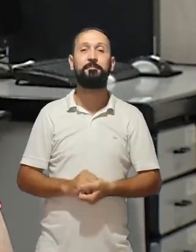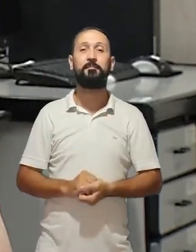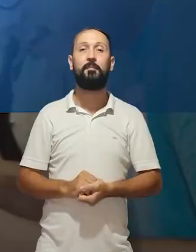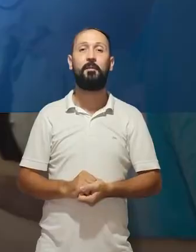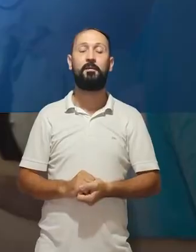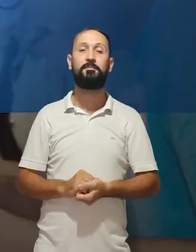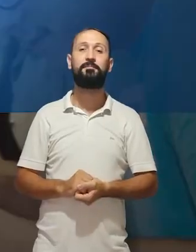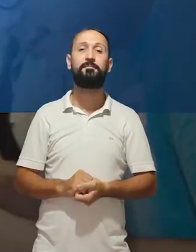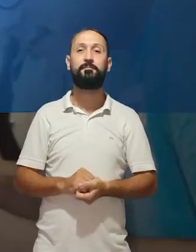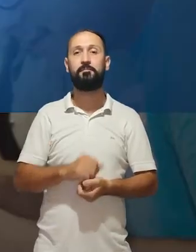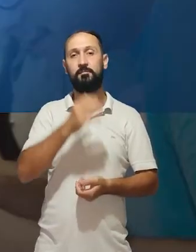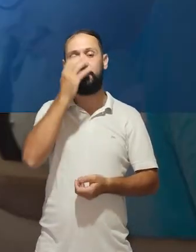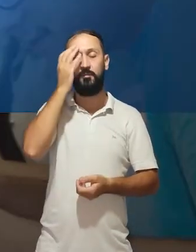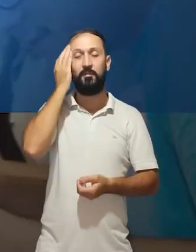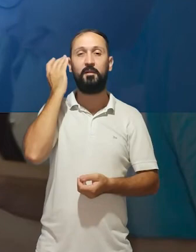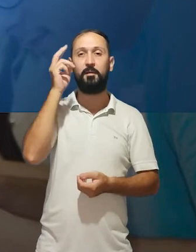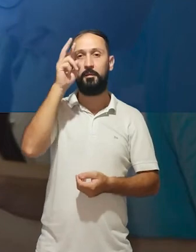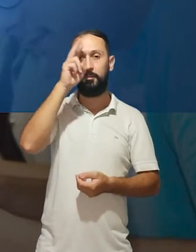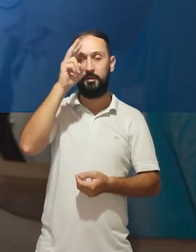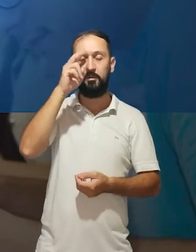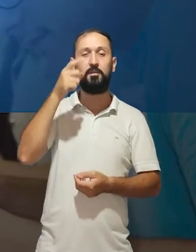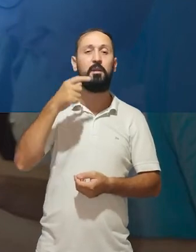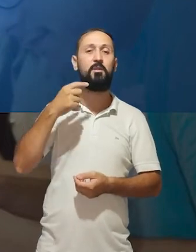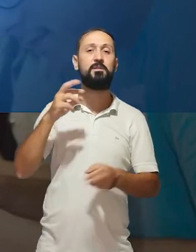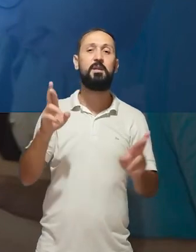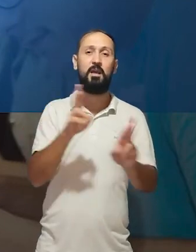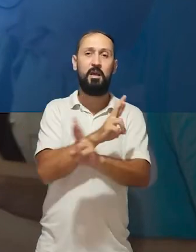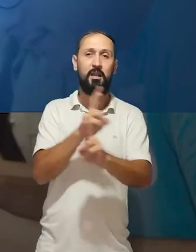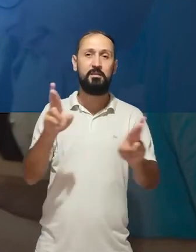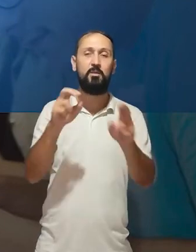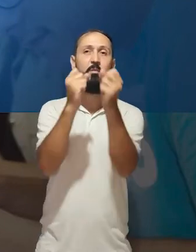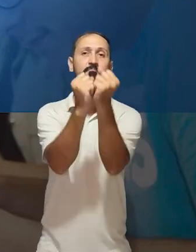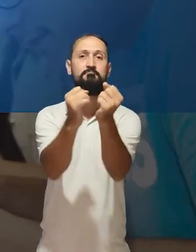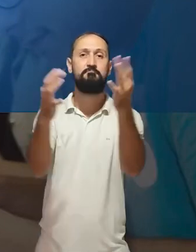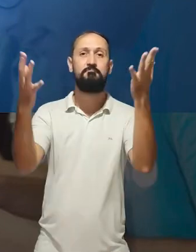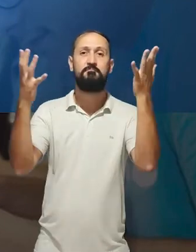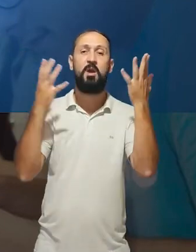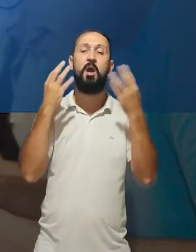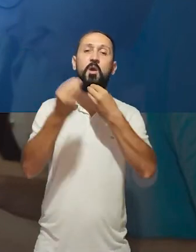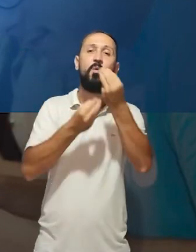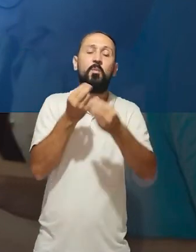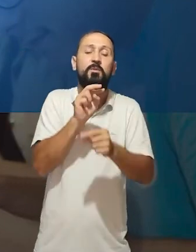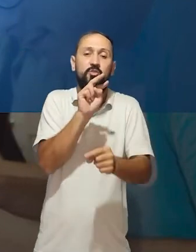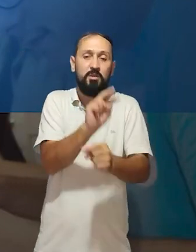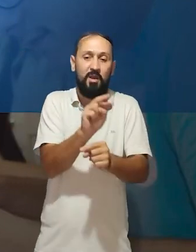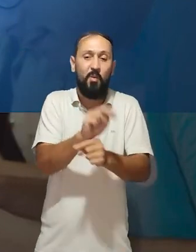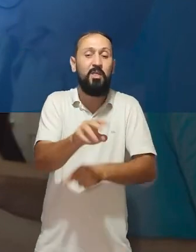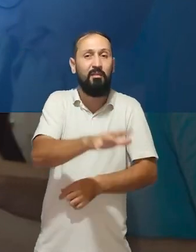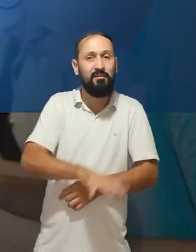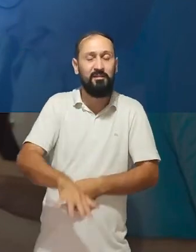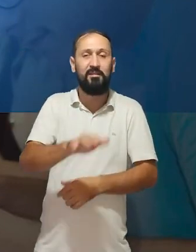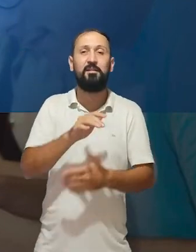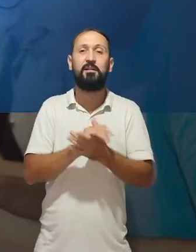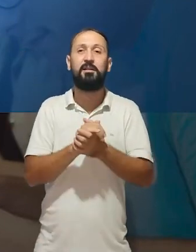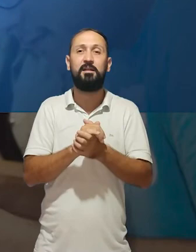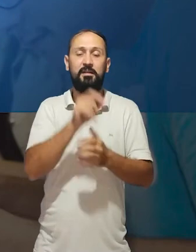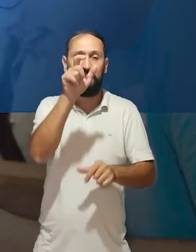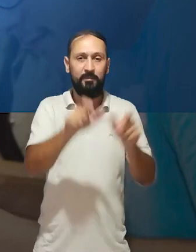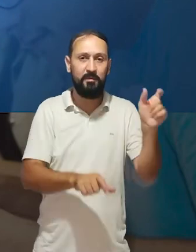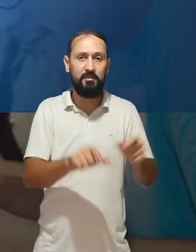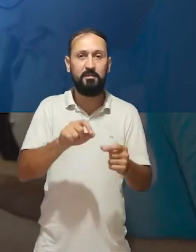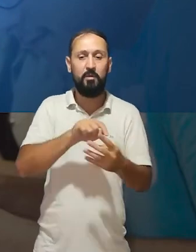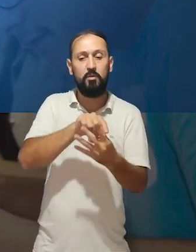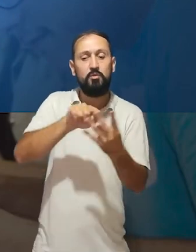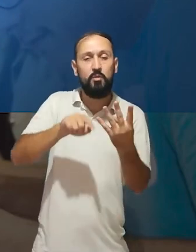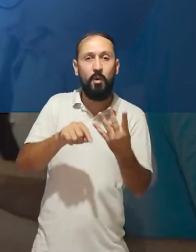ela. É uma história que gira muito em torno da nossa relação com o meio ambiente e de como não estamos cuidando bem dele. Os personagens